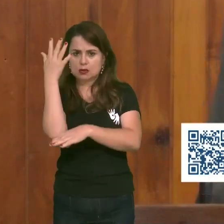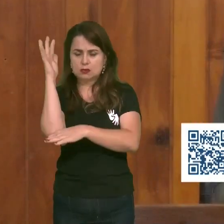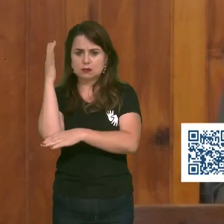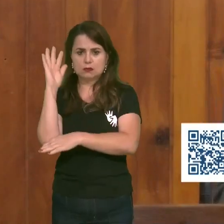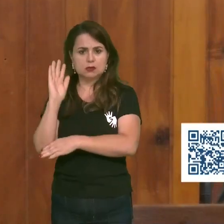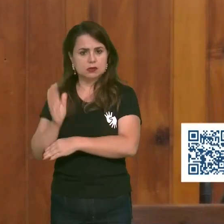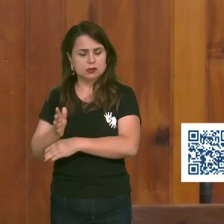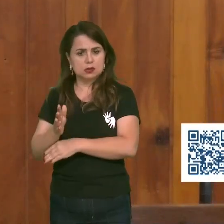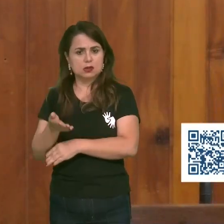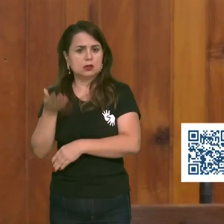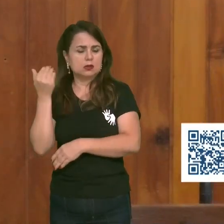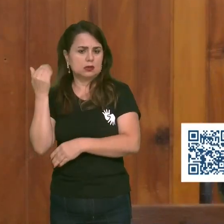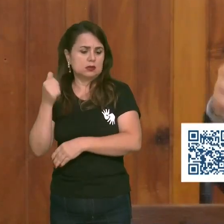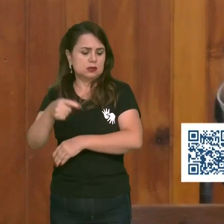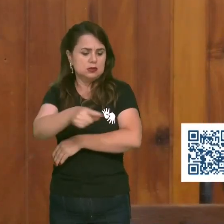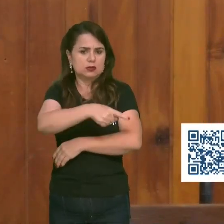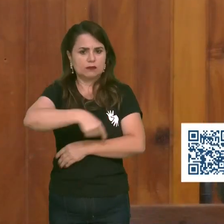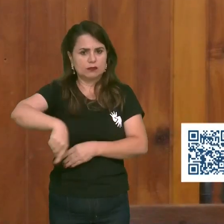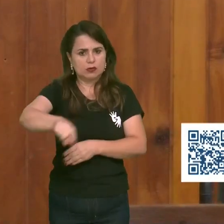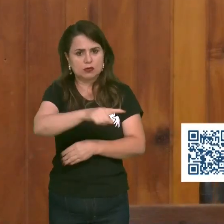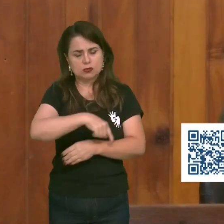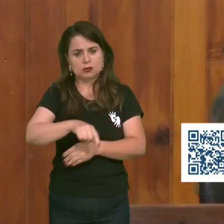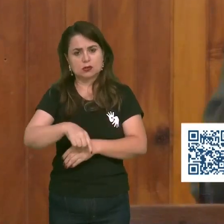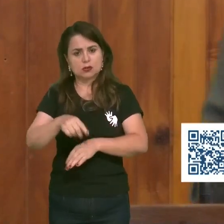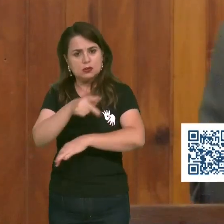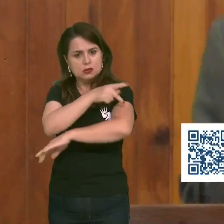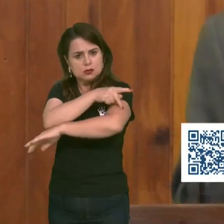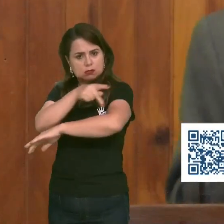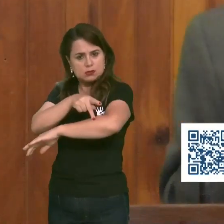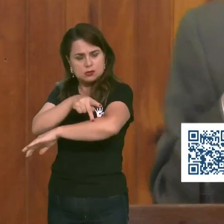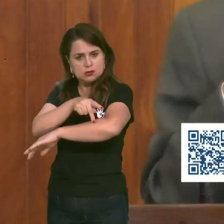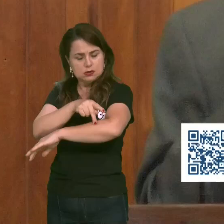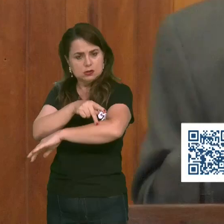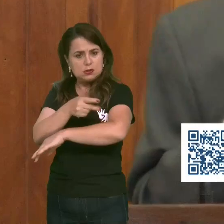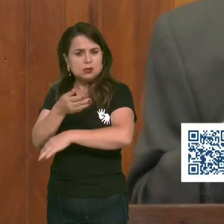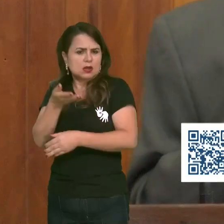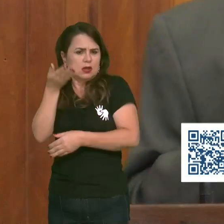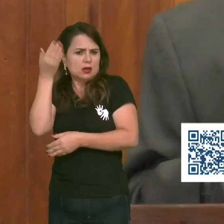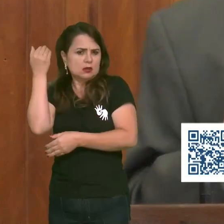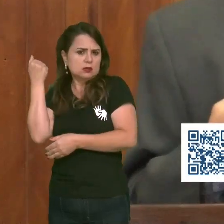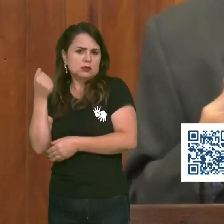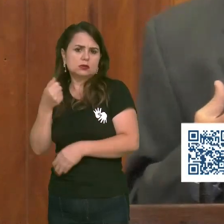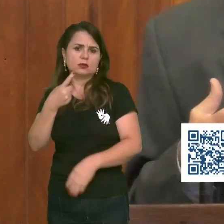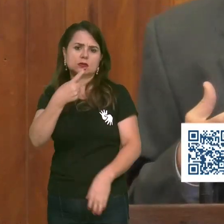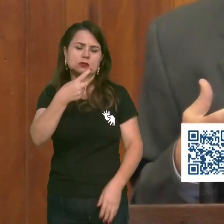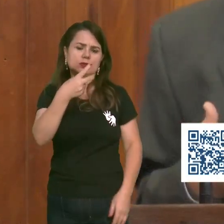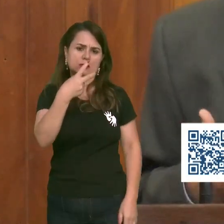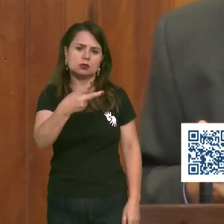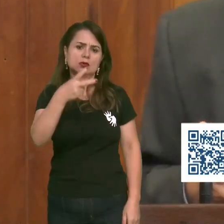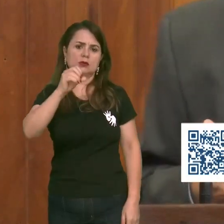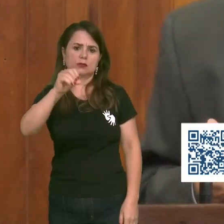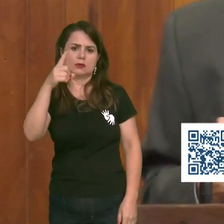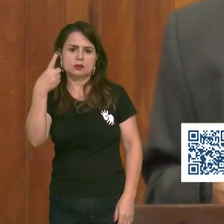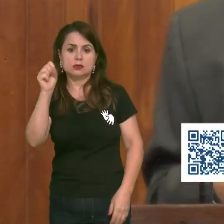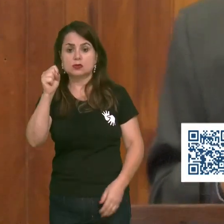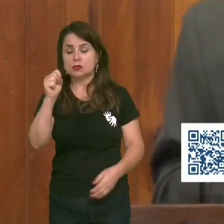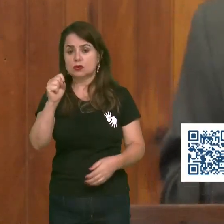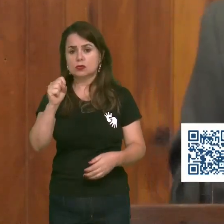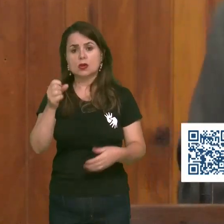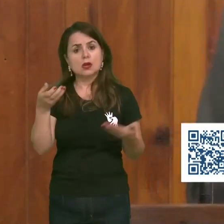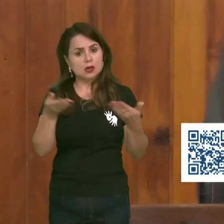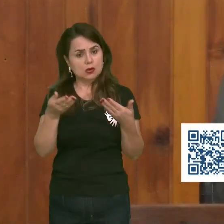ao redor do espaço e também da praça se em 2018 foi feito isso porque não pode ser feito agora também